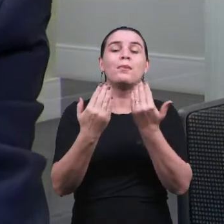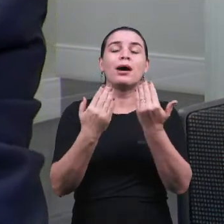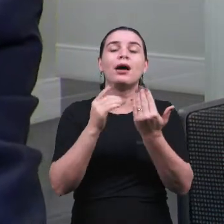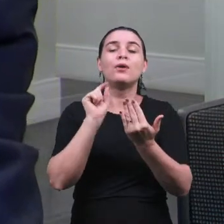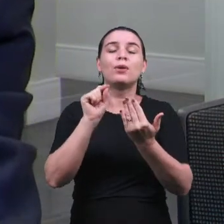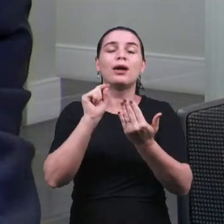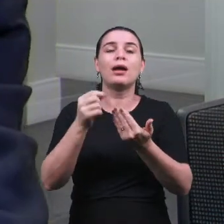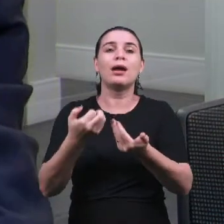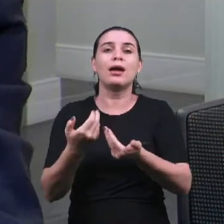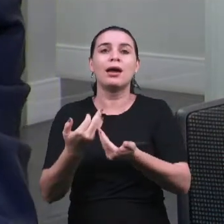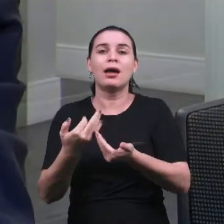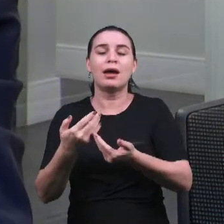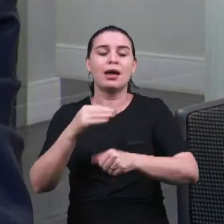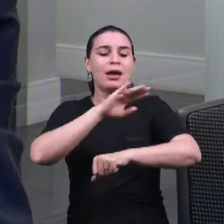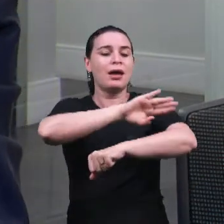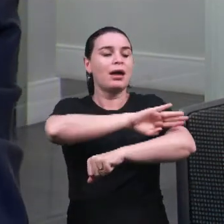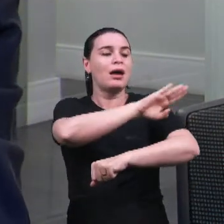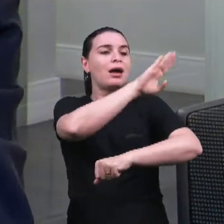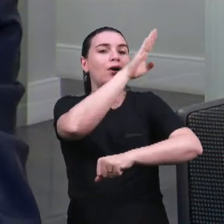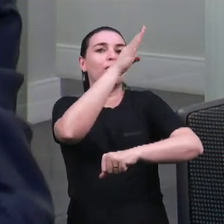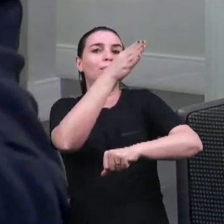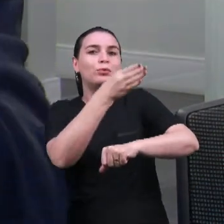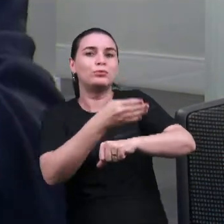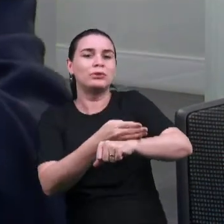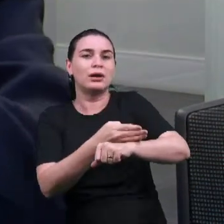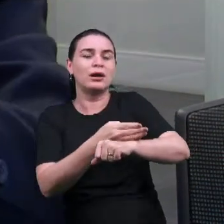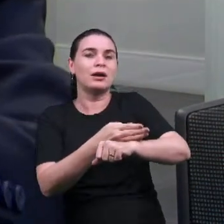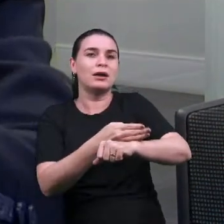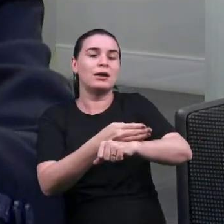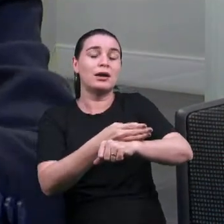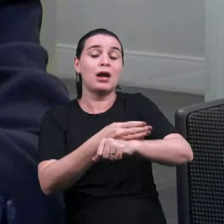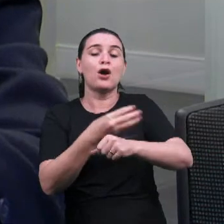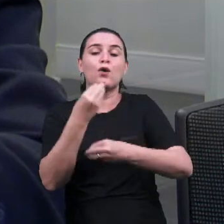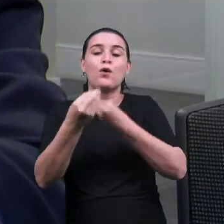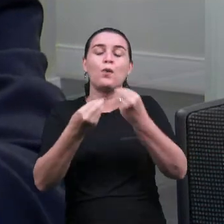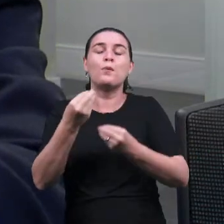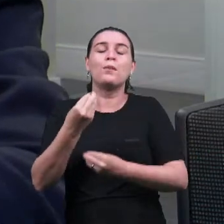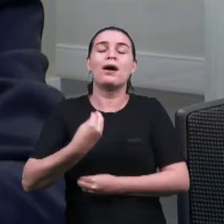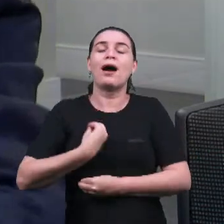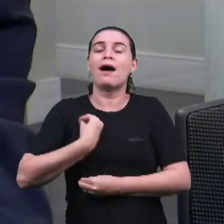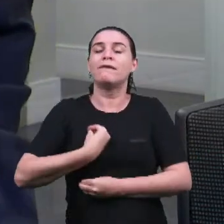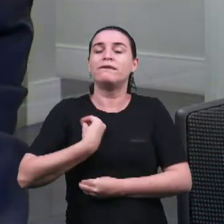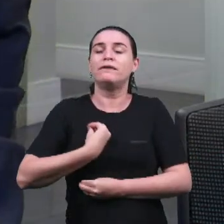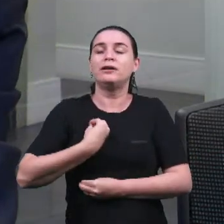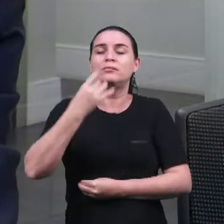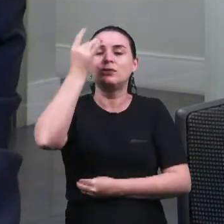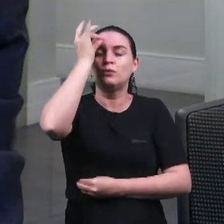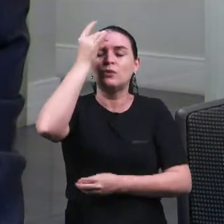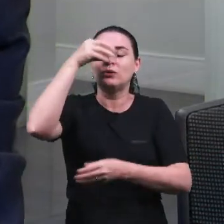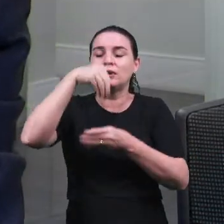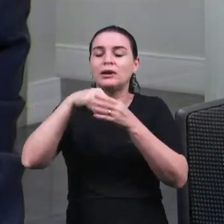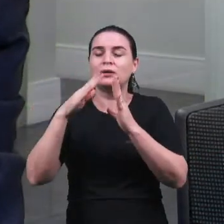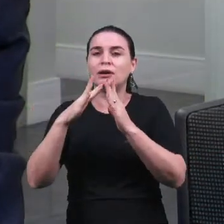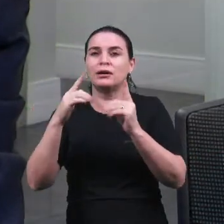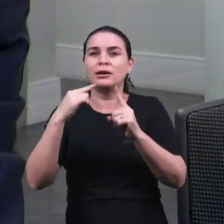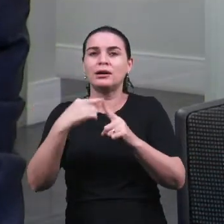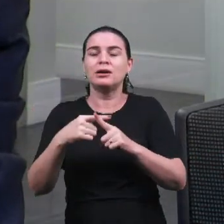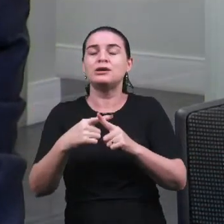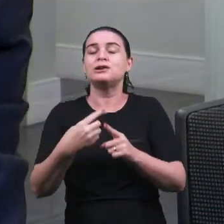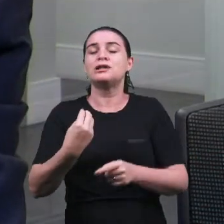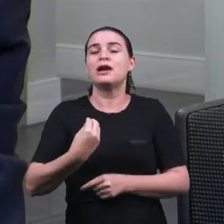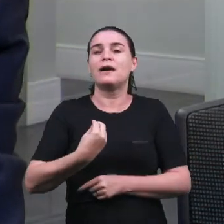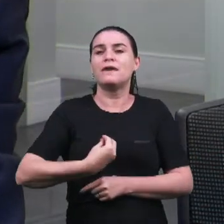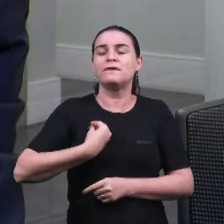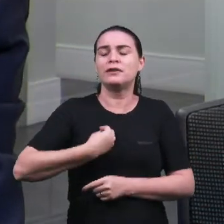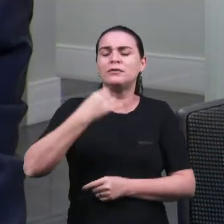no cume de uma montanha. Então ela aplica a vida espiritual dentro da igreja e a vida espiritual fora da igreja. Uma coisa